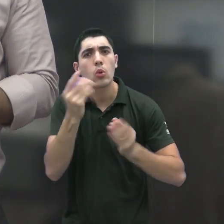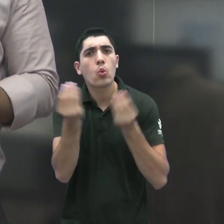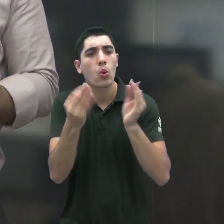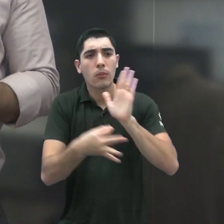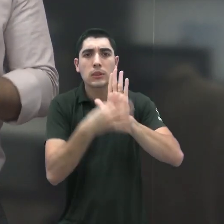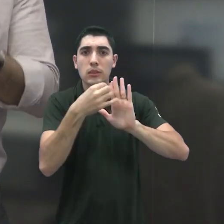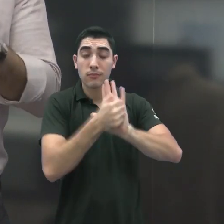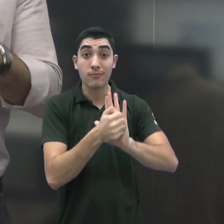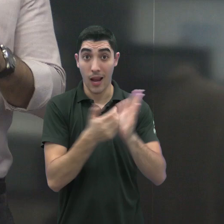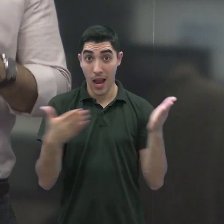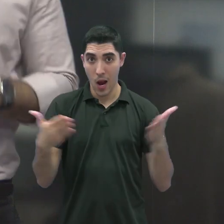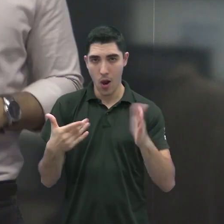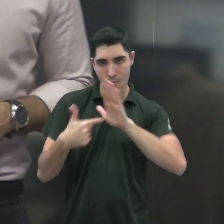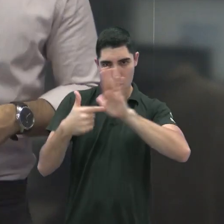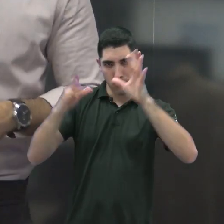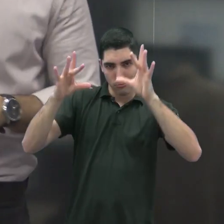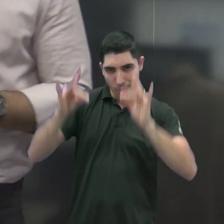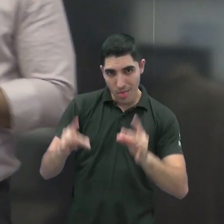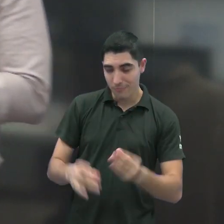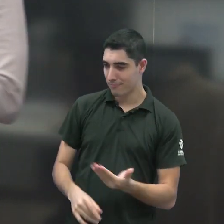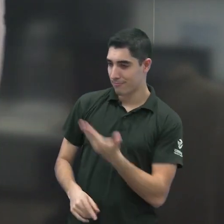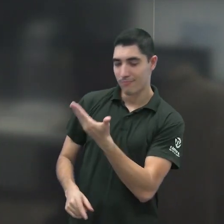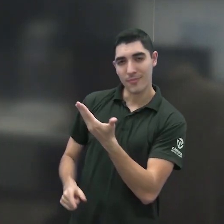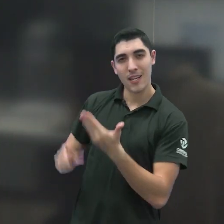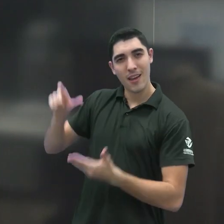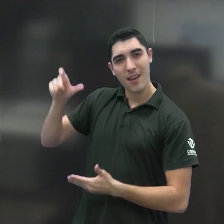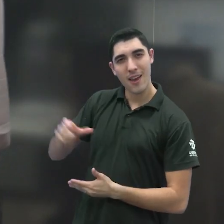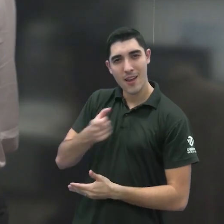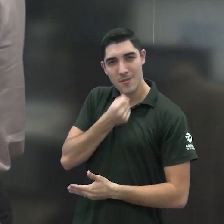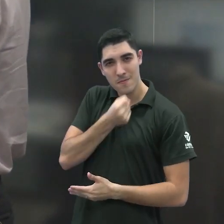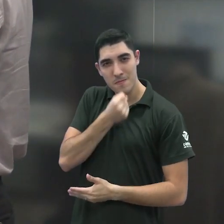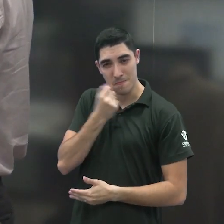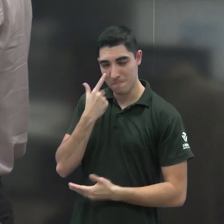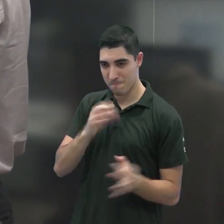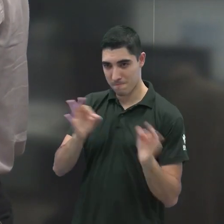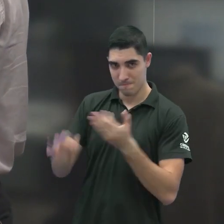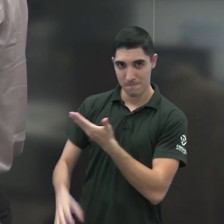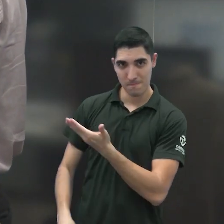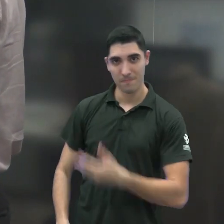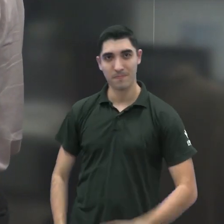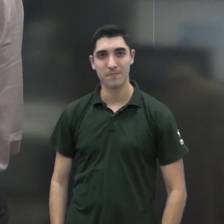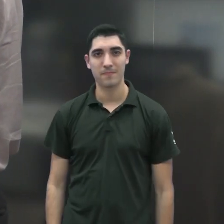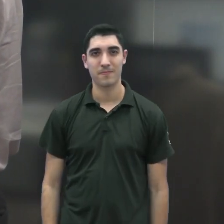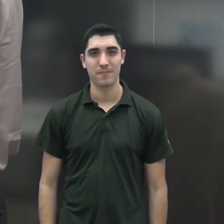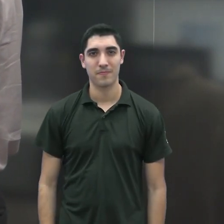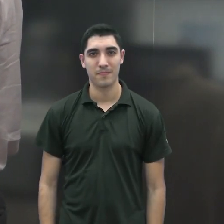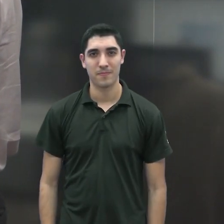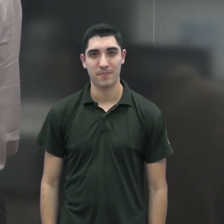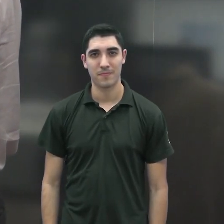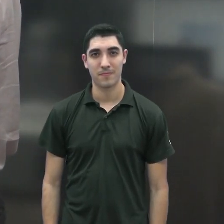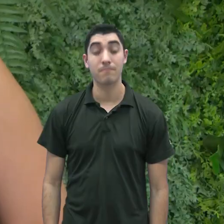ao benefício? Quem traz os detalhes para a gente é a repórter Júlia Lopes. Júlia, é com você.